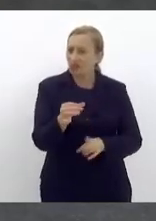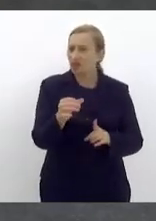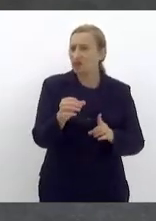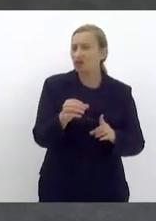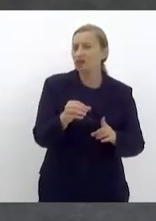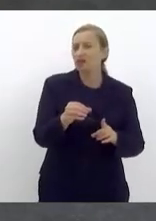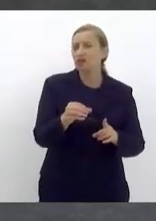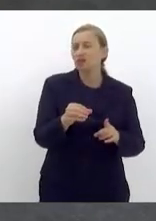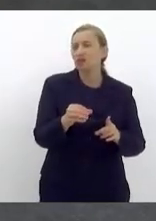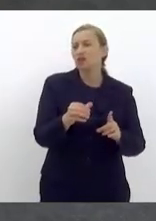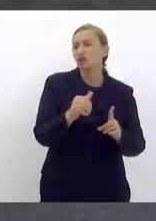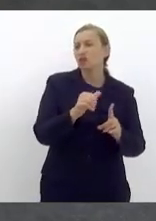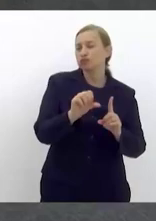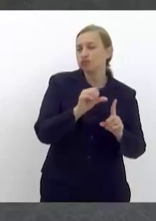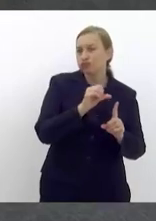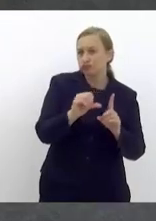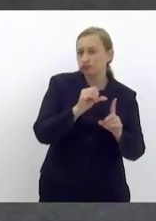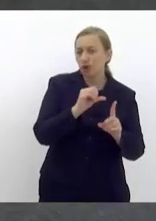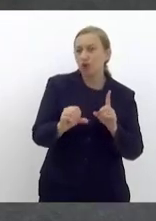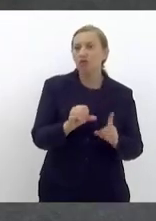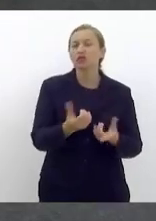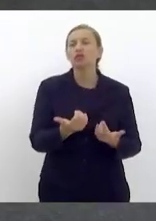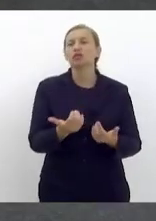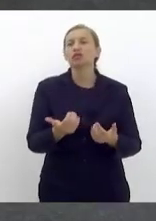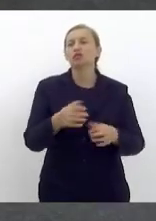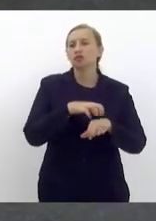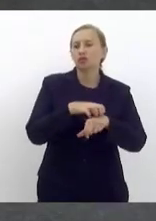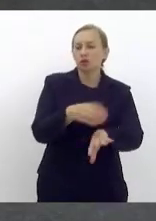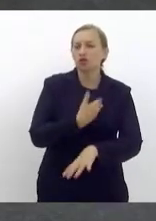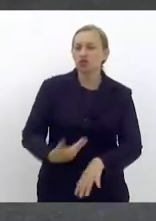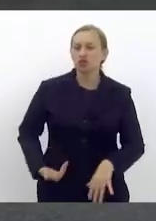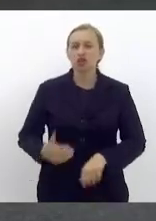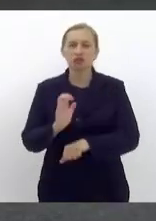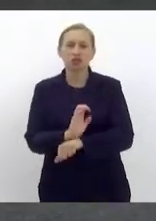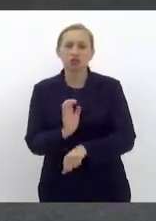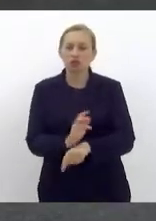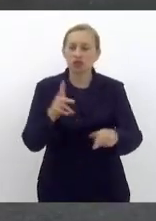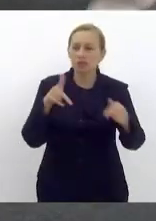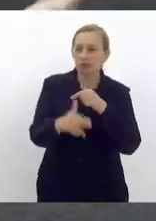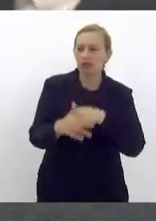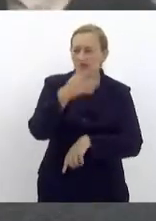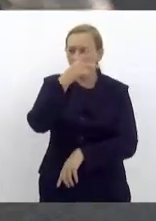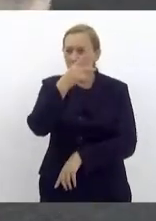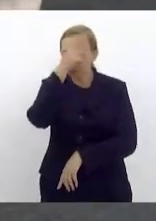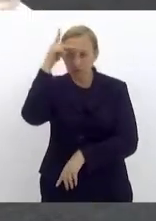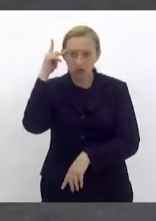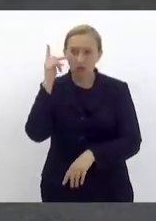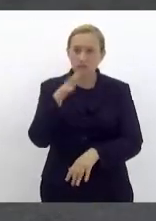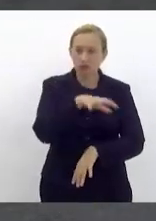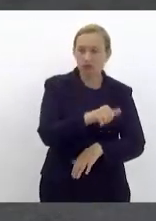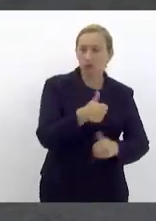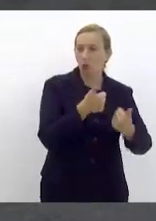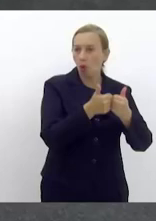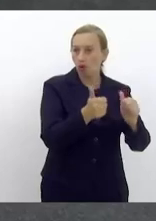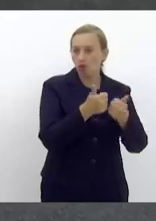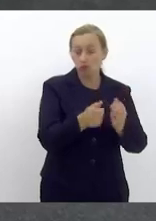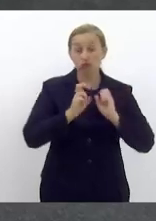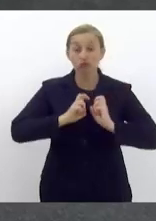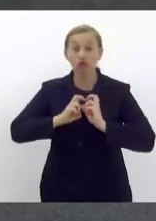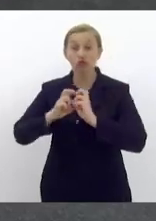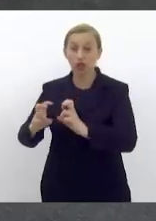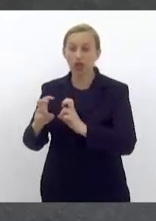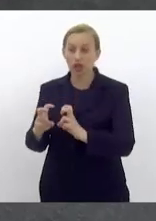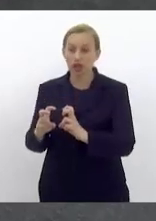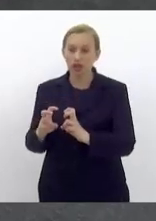vulnerabilização do transporte no geral, no âmbito do Estado do Rio de Janeiro, impede que as pessoas peguem os ônibus, os trens,